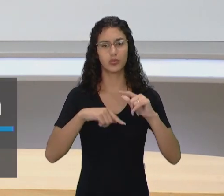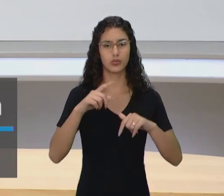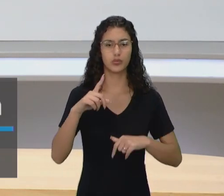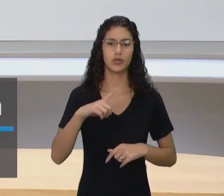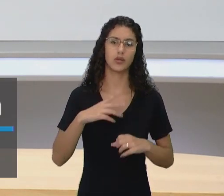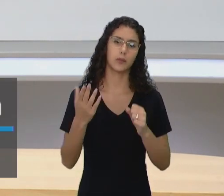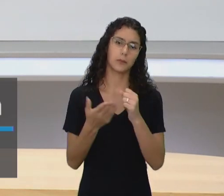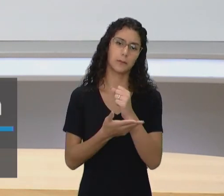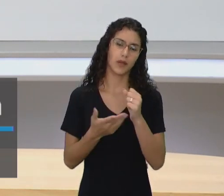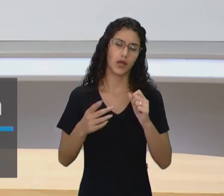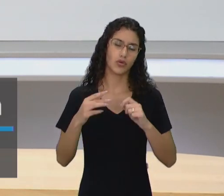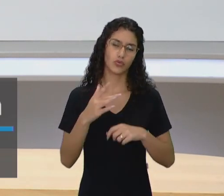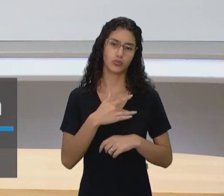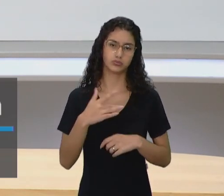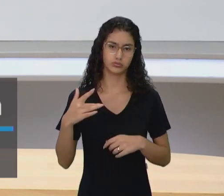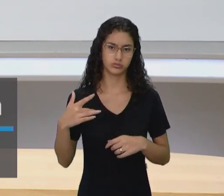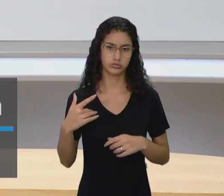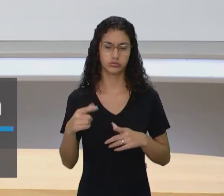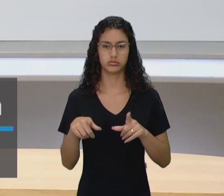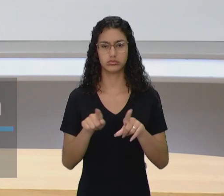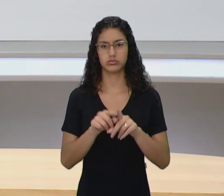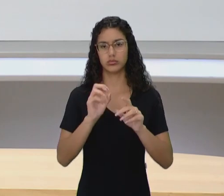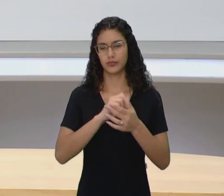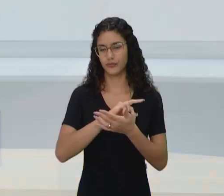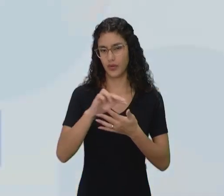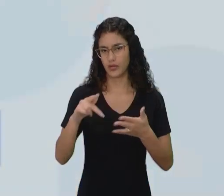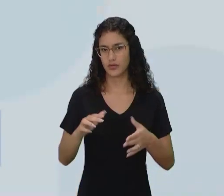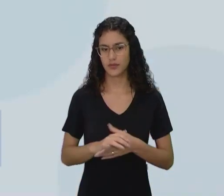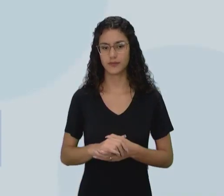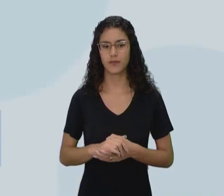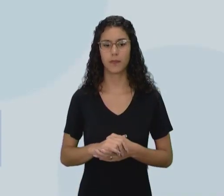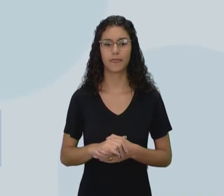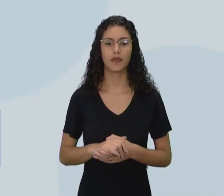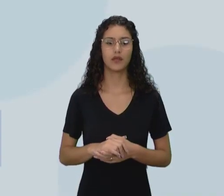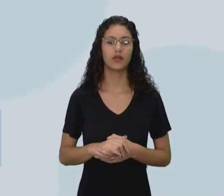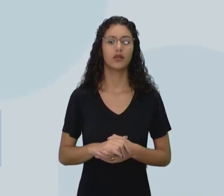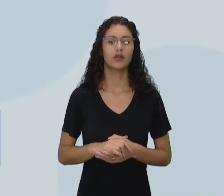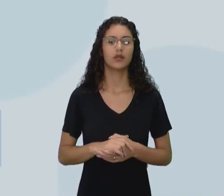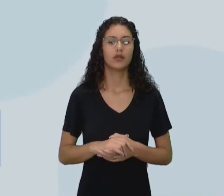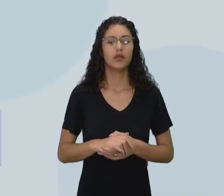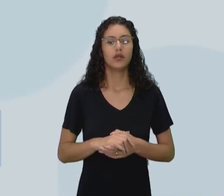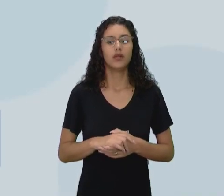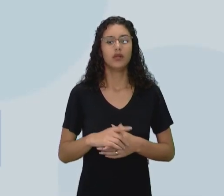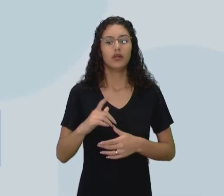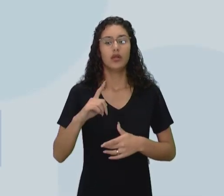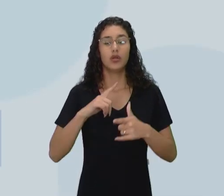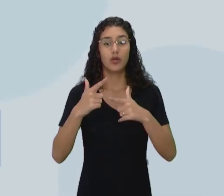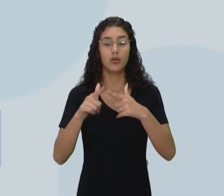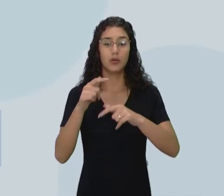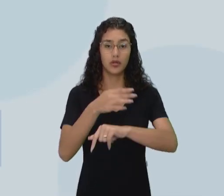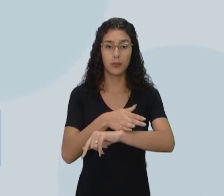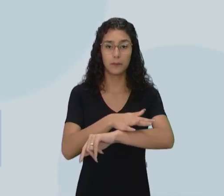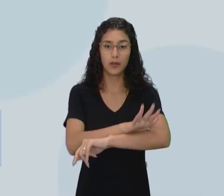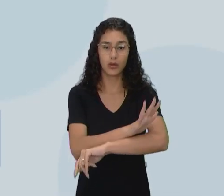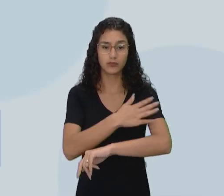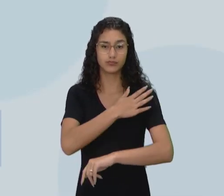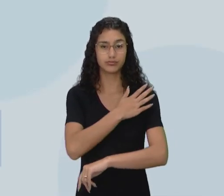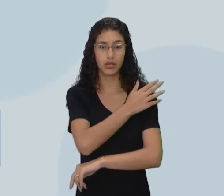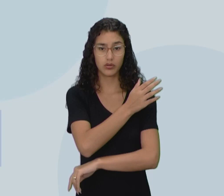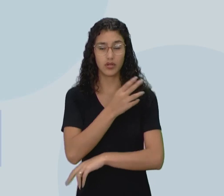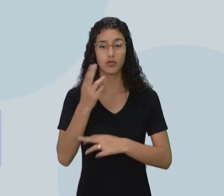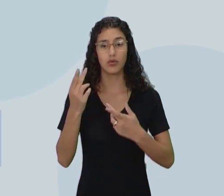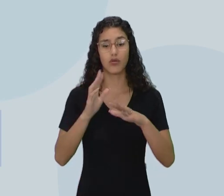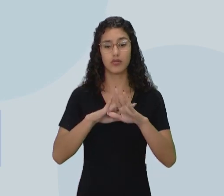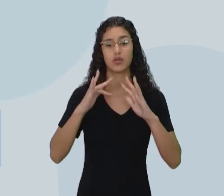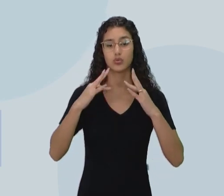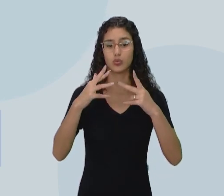das pessoas, etc, tá? Algum ato de discriminação ou preconceito? A mesma coisa, você vai